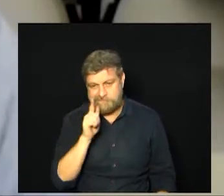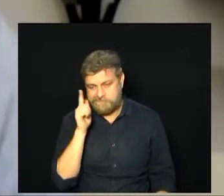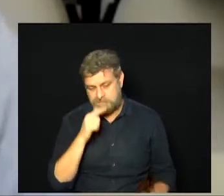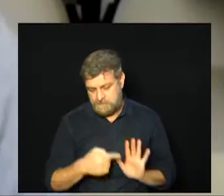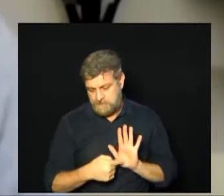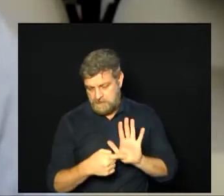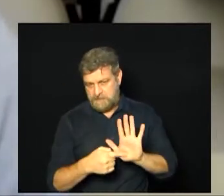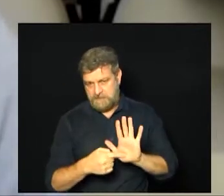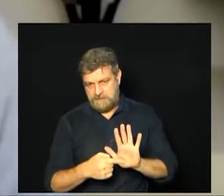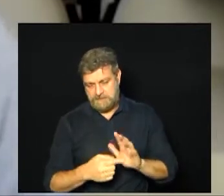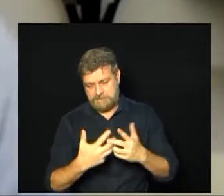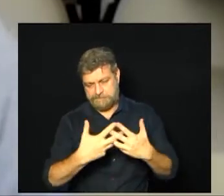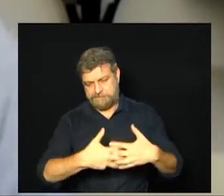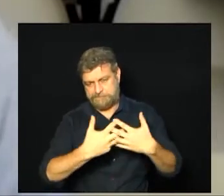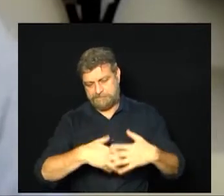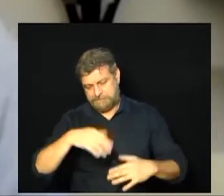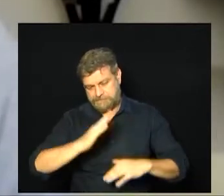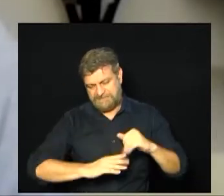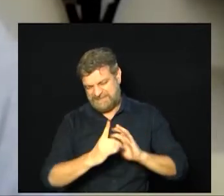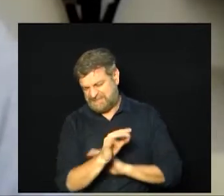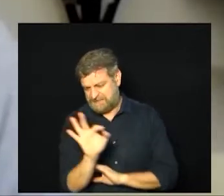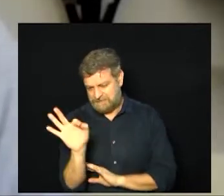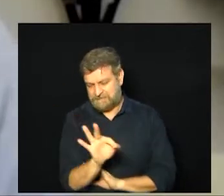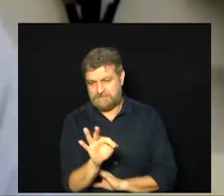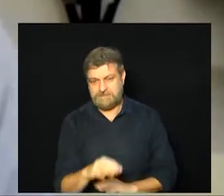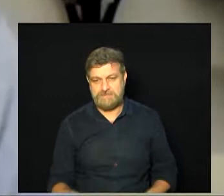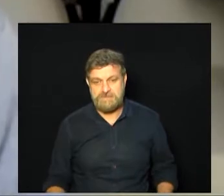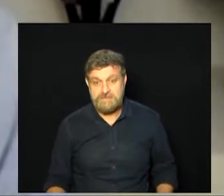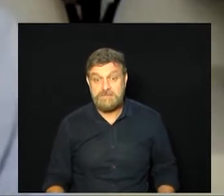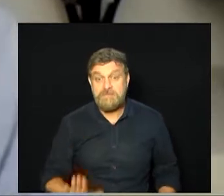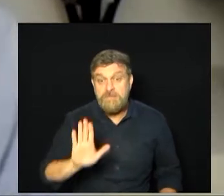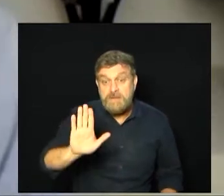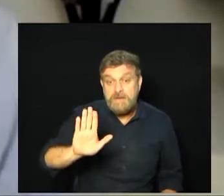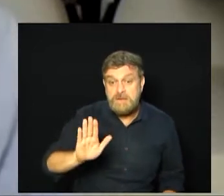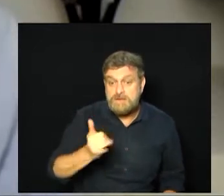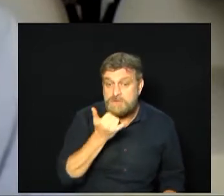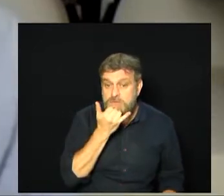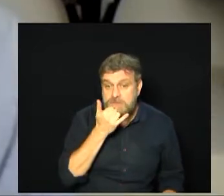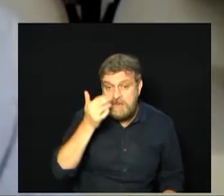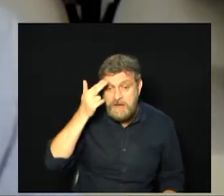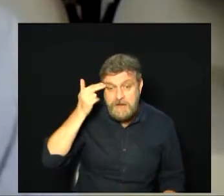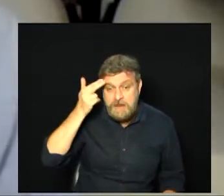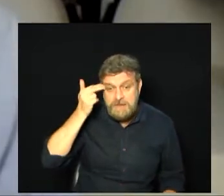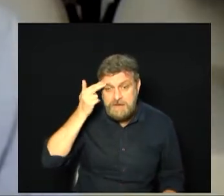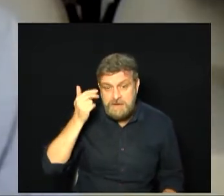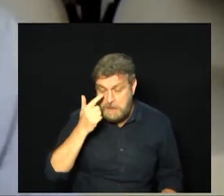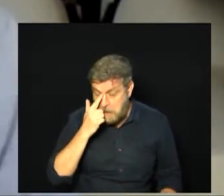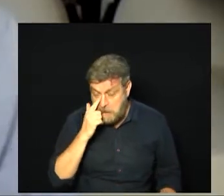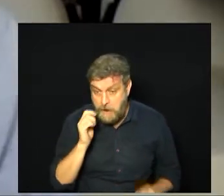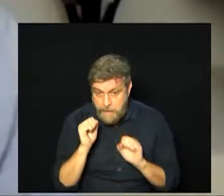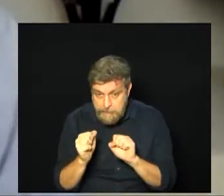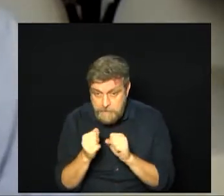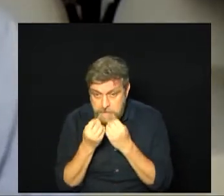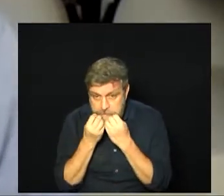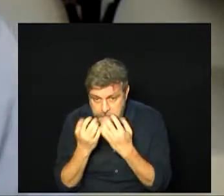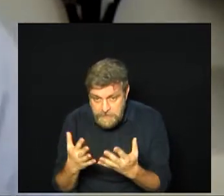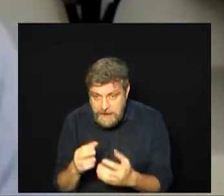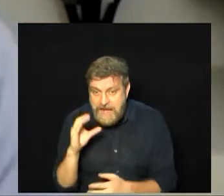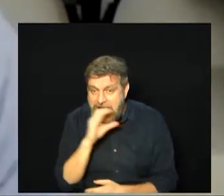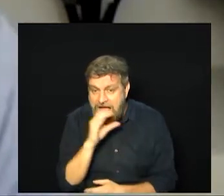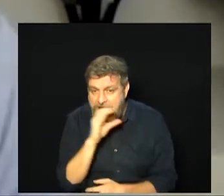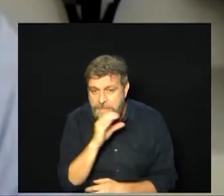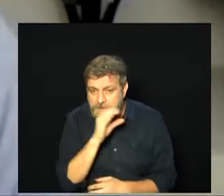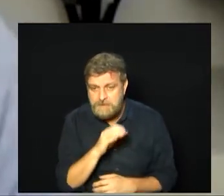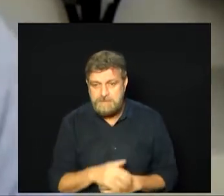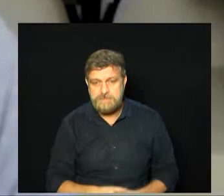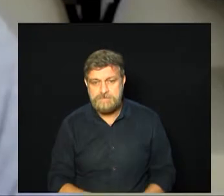dar 100%. Ó, Luiz, a gente sabe que... Gabriel, Pode falar. Posso falar aqui rapidamente, Gabriel?